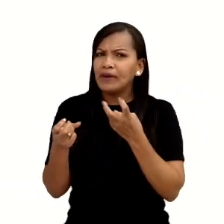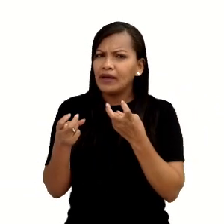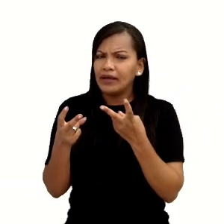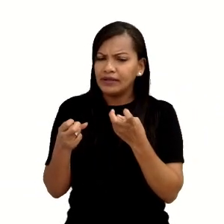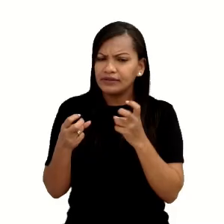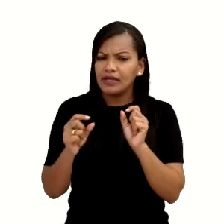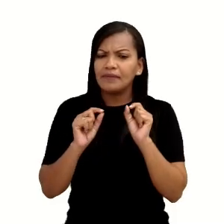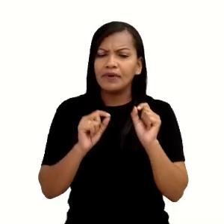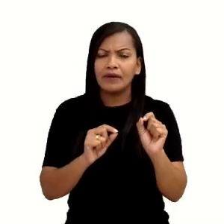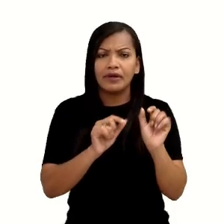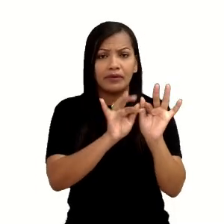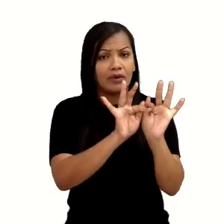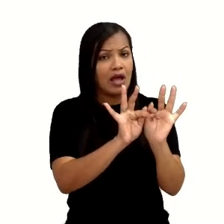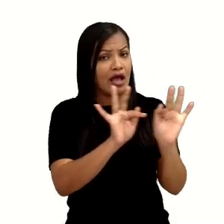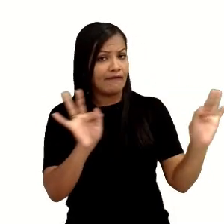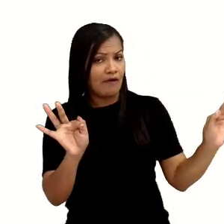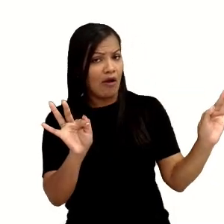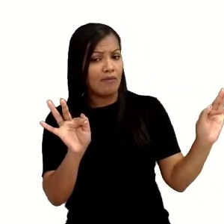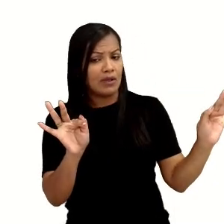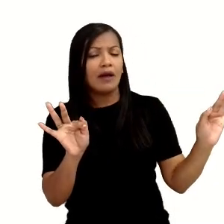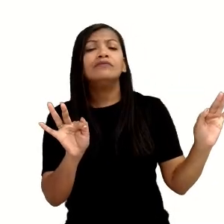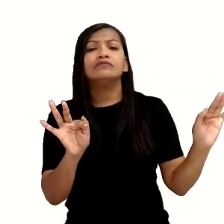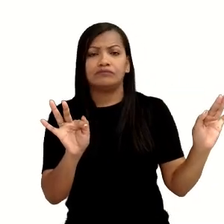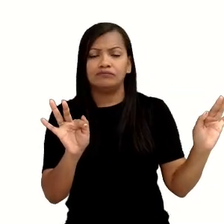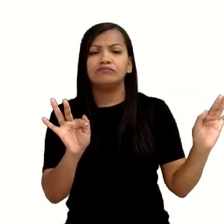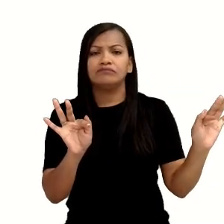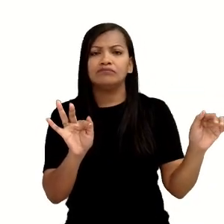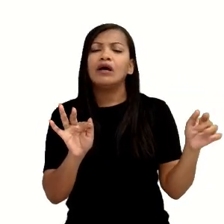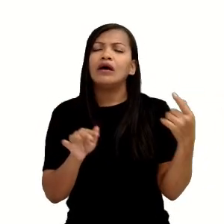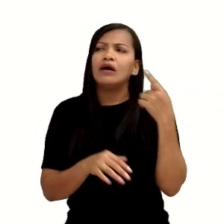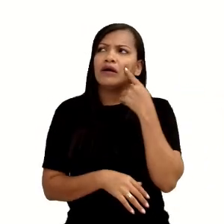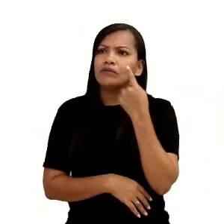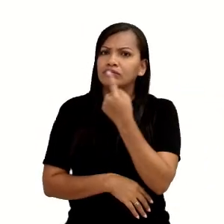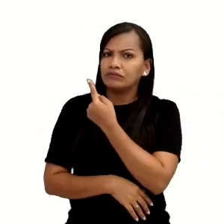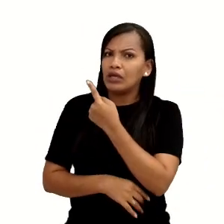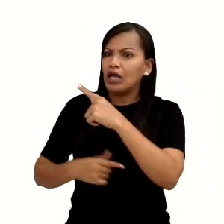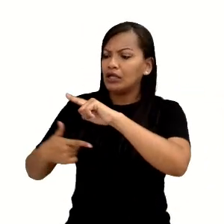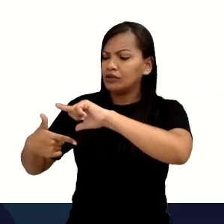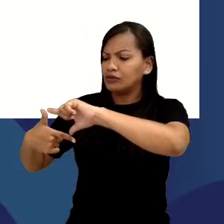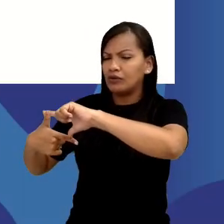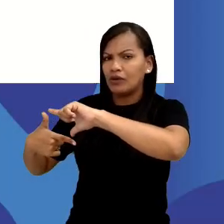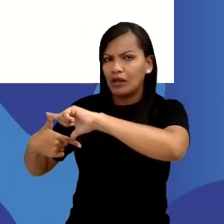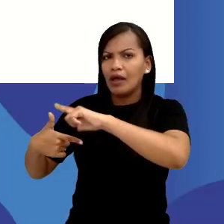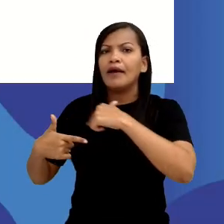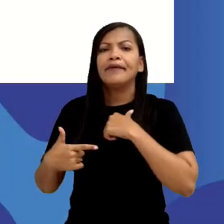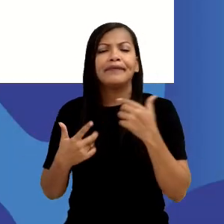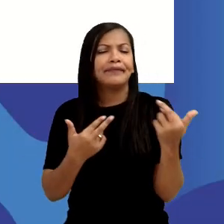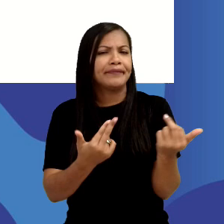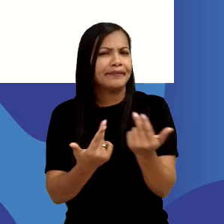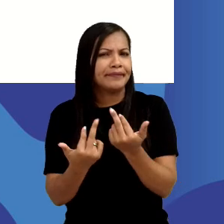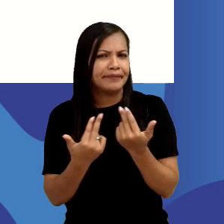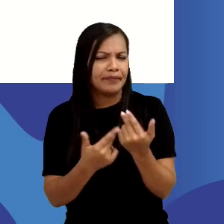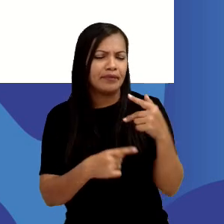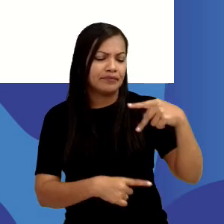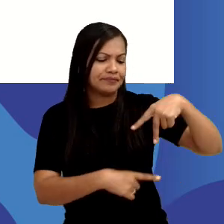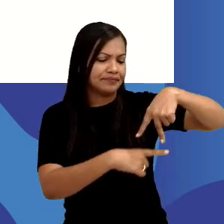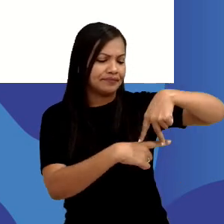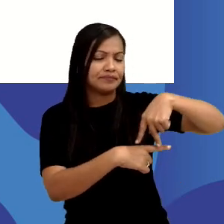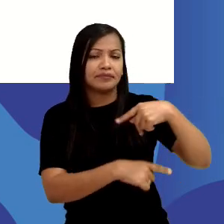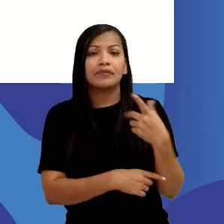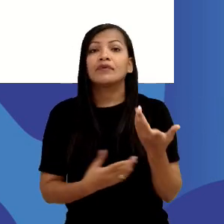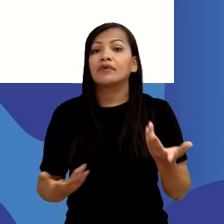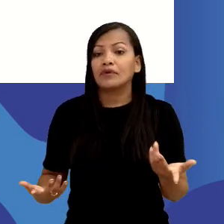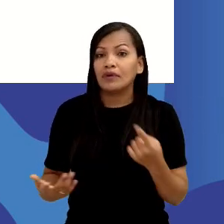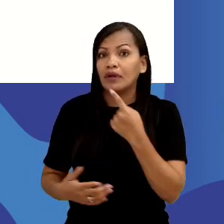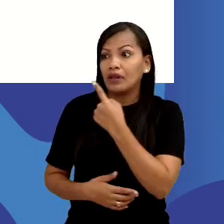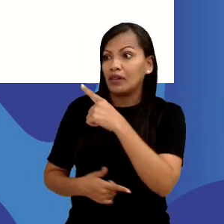entre a fórmula do retângulo e a fórmula para o triângulo. Elas são bem parecidas, né? Ou seja, lá no retângulo eu